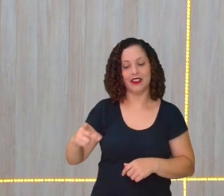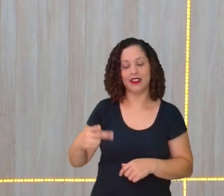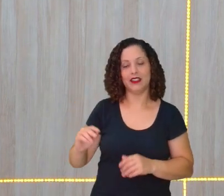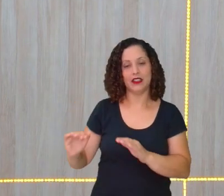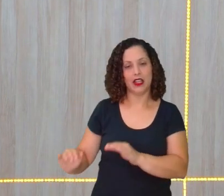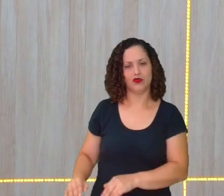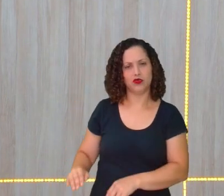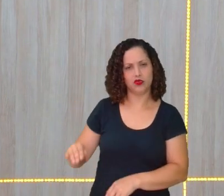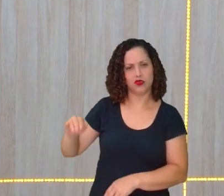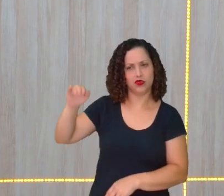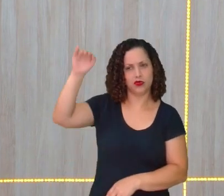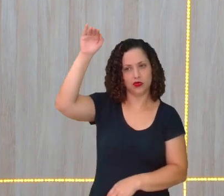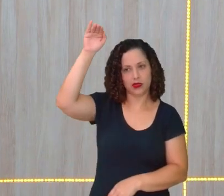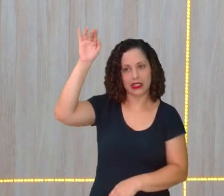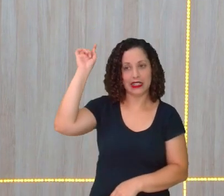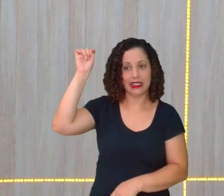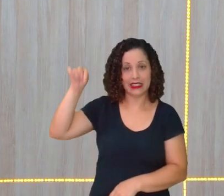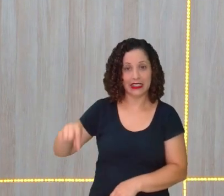ter